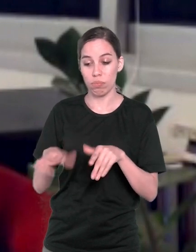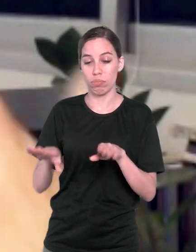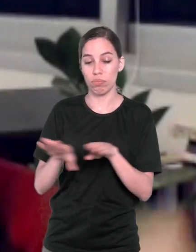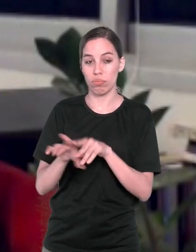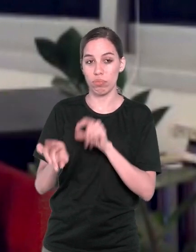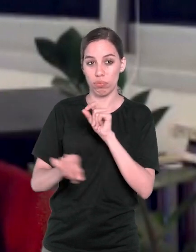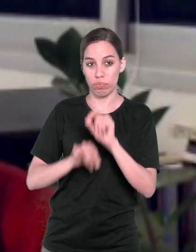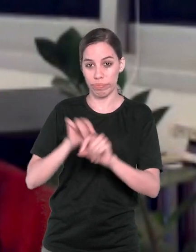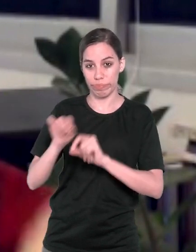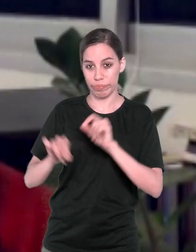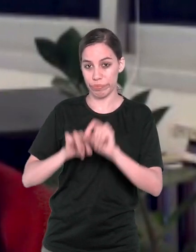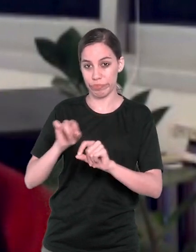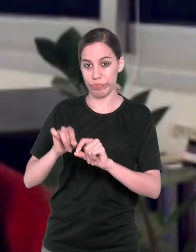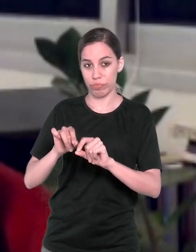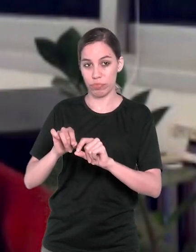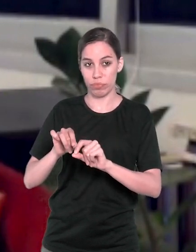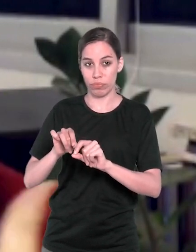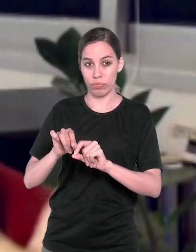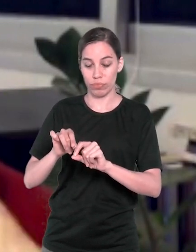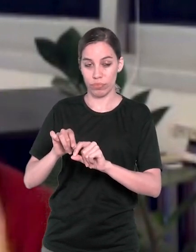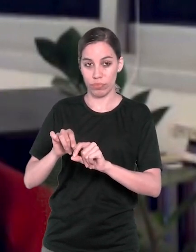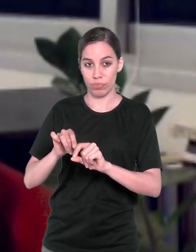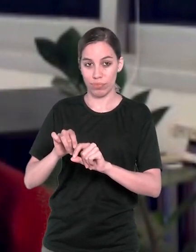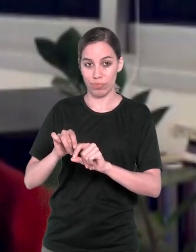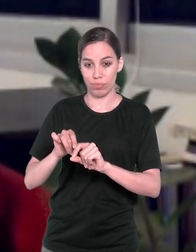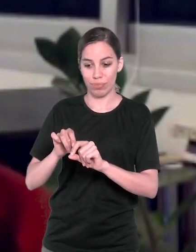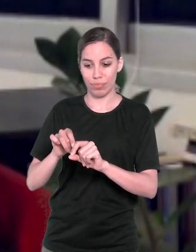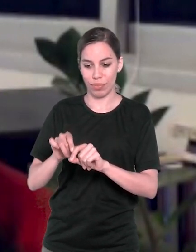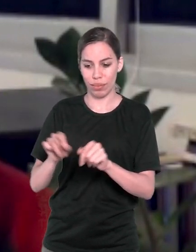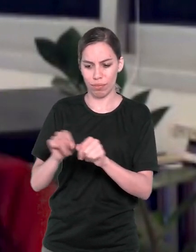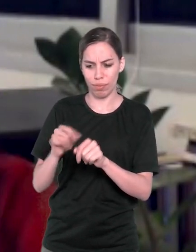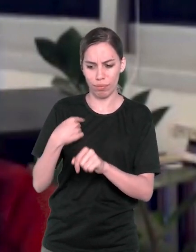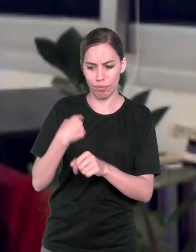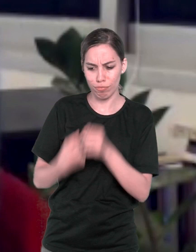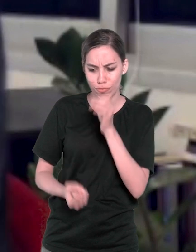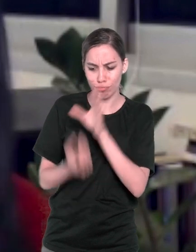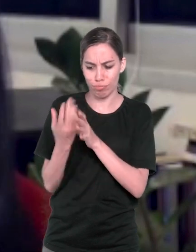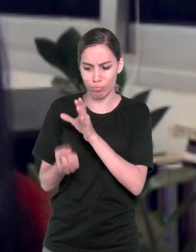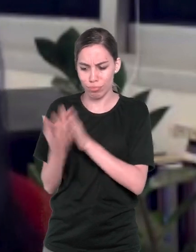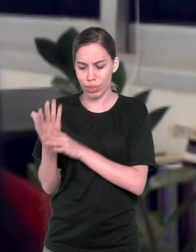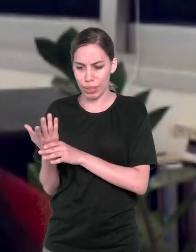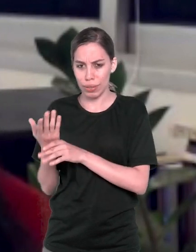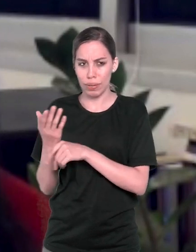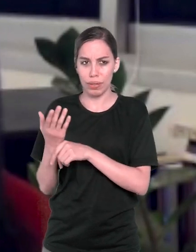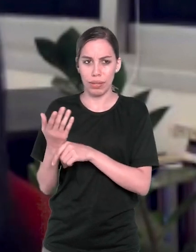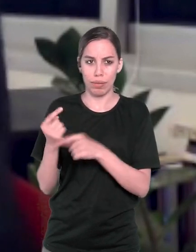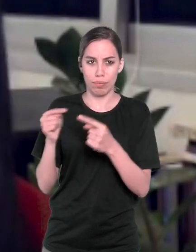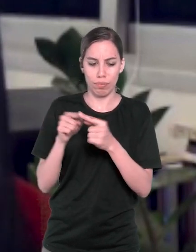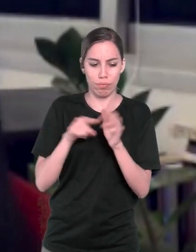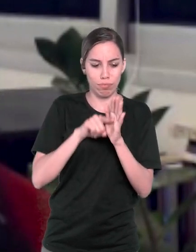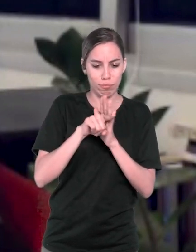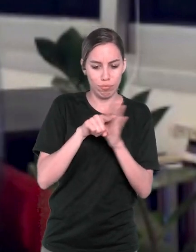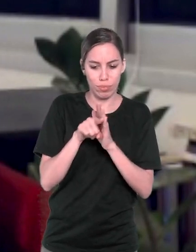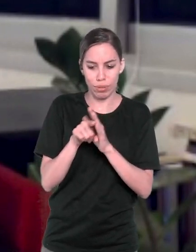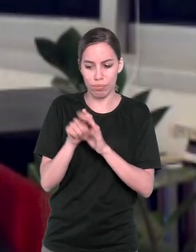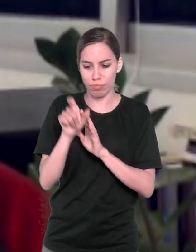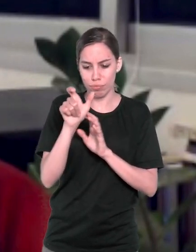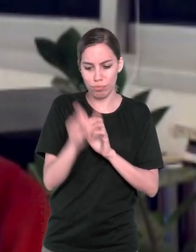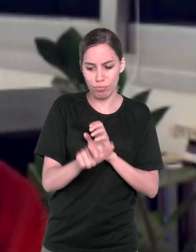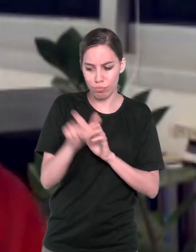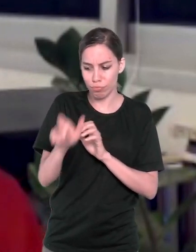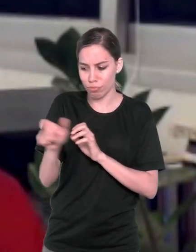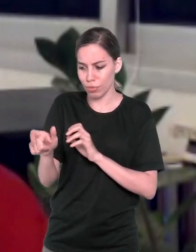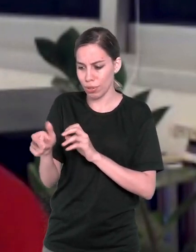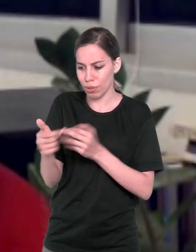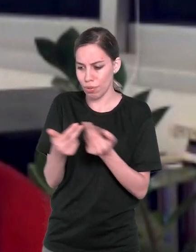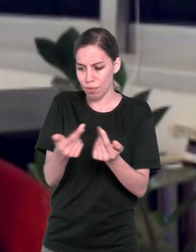né, incide na minha criação literária, como pequena enciclopédia dos seres comuns e